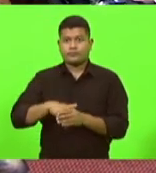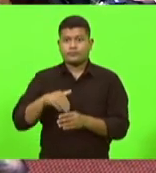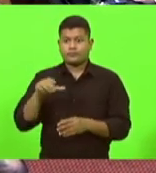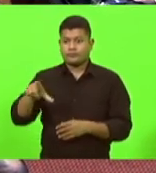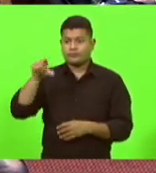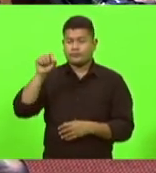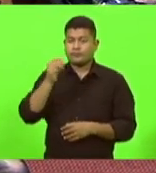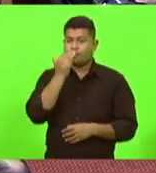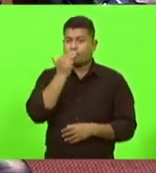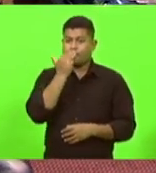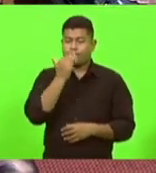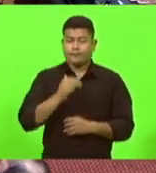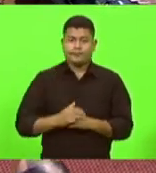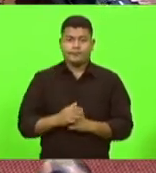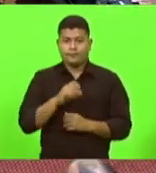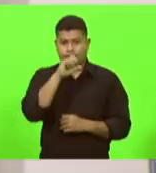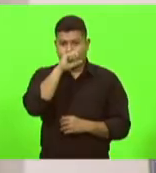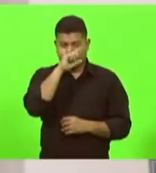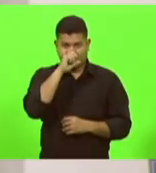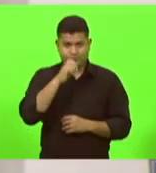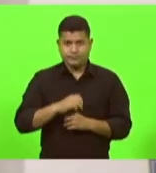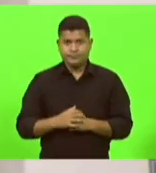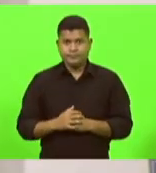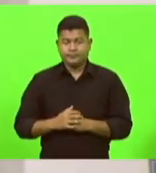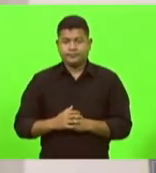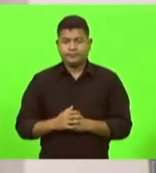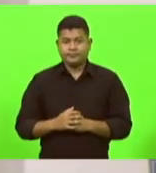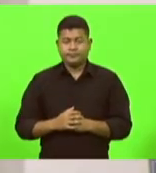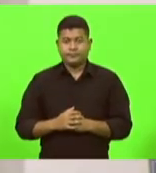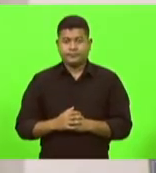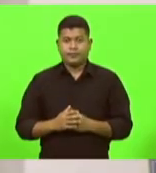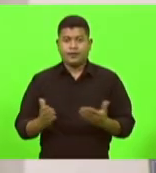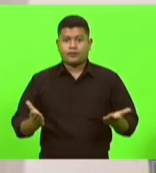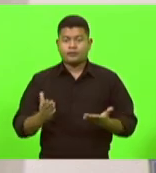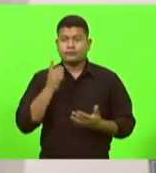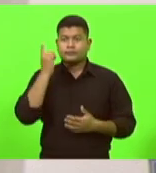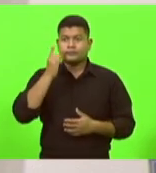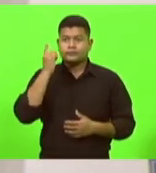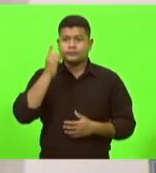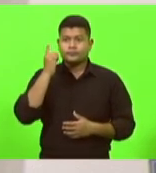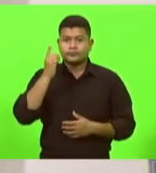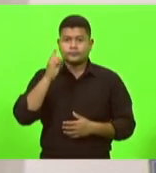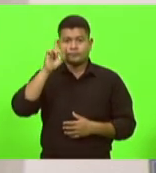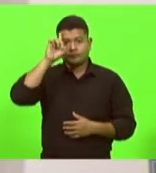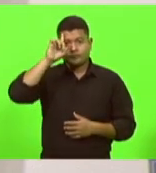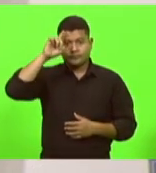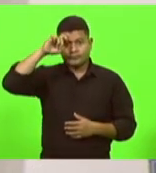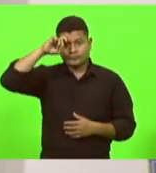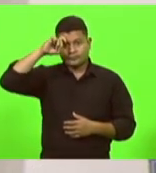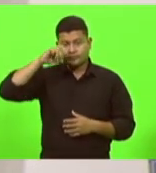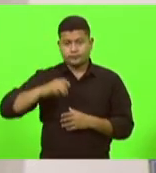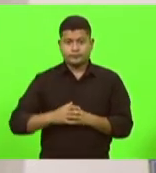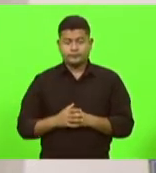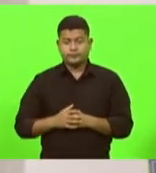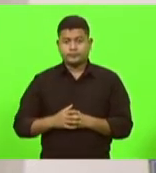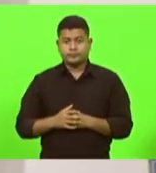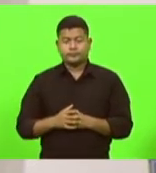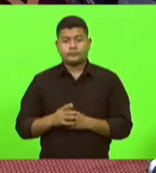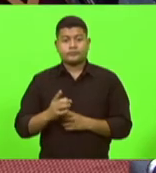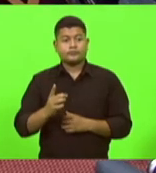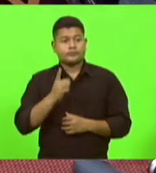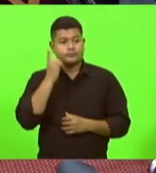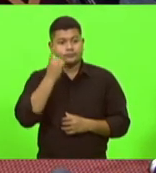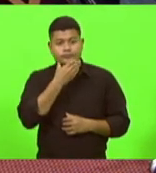Sopelsa, presidente. Obrigado, deputado. Como vota o deputado Marcos Vieira? Senhor presidente, senhoras deputadas, senhores